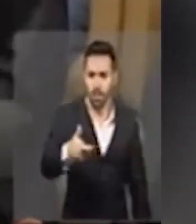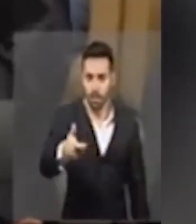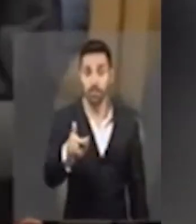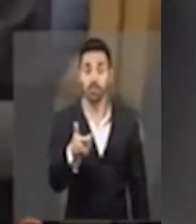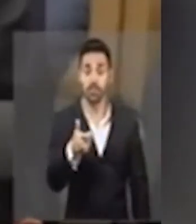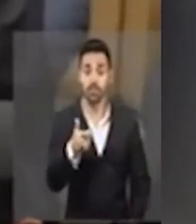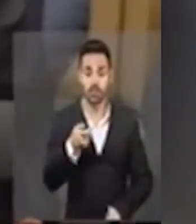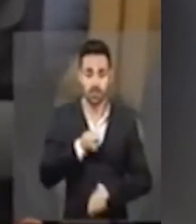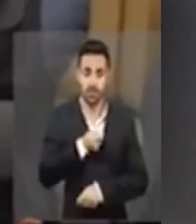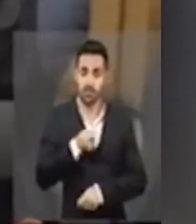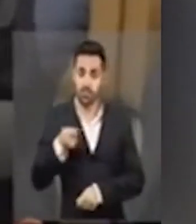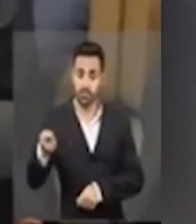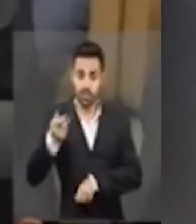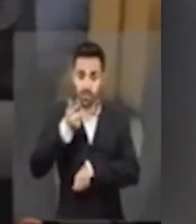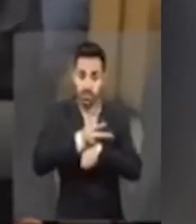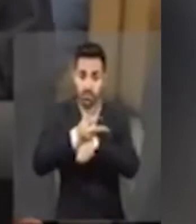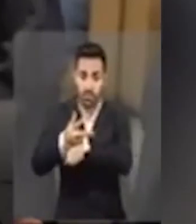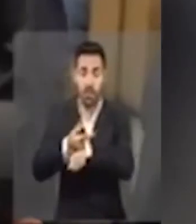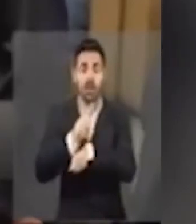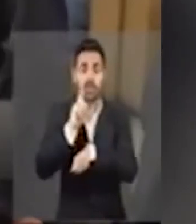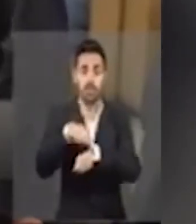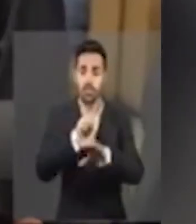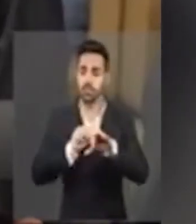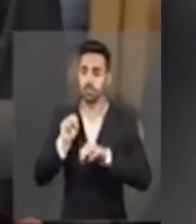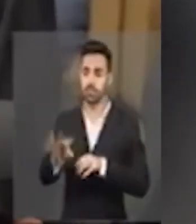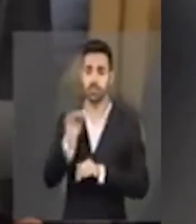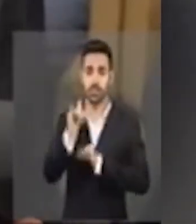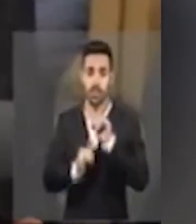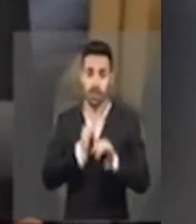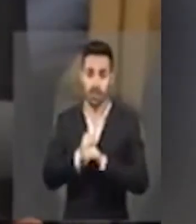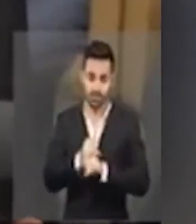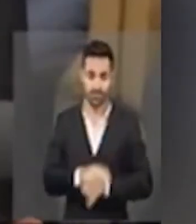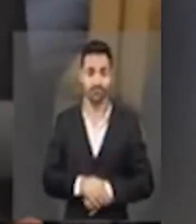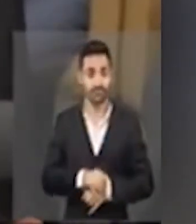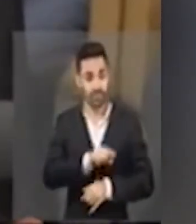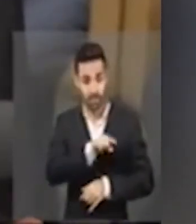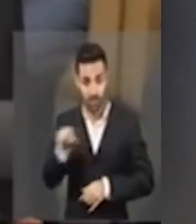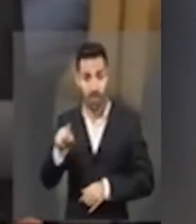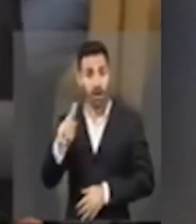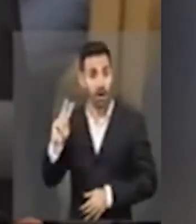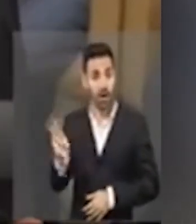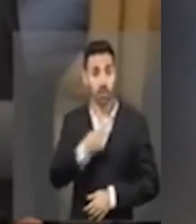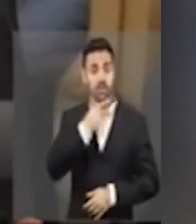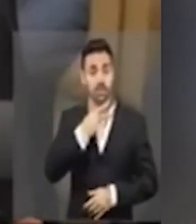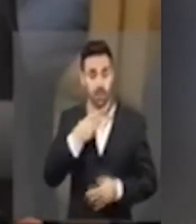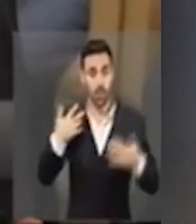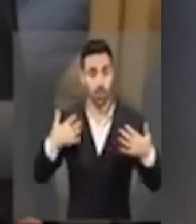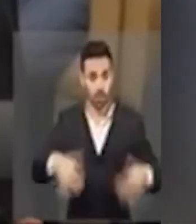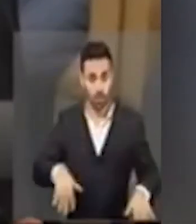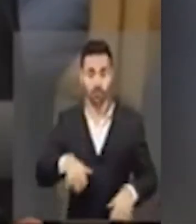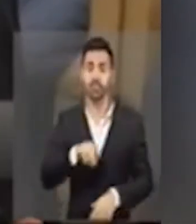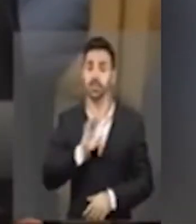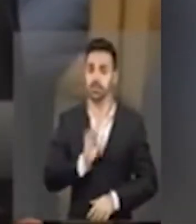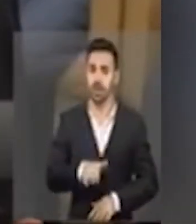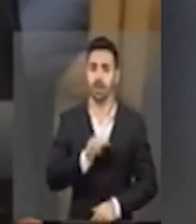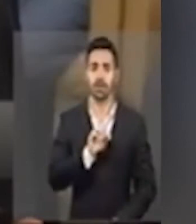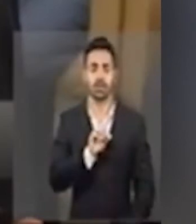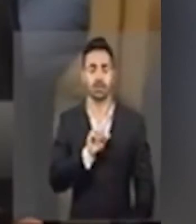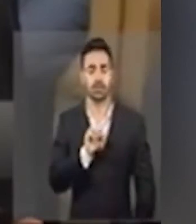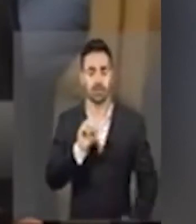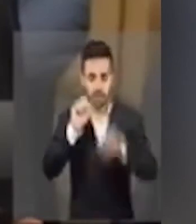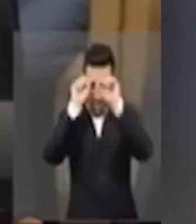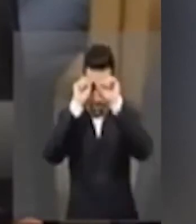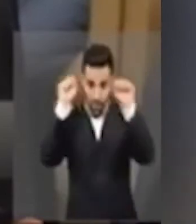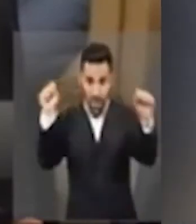filmada e exposta na internet esse caso foi qualificado pelo tribunal de justiça